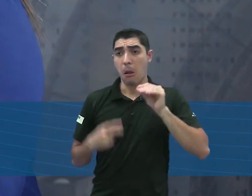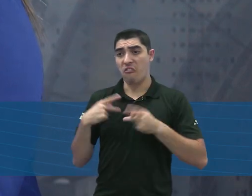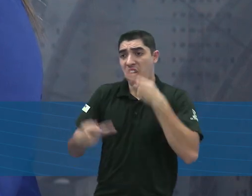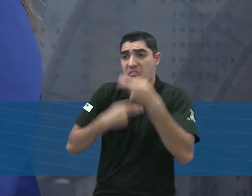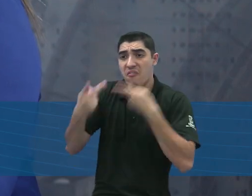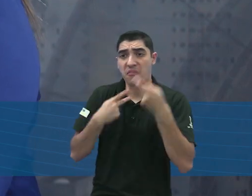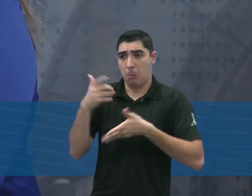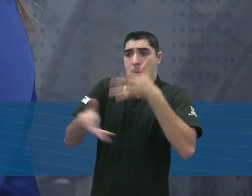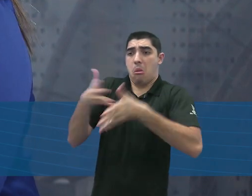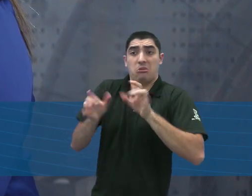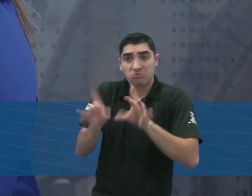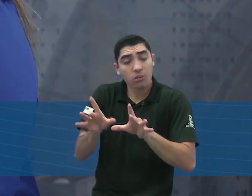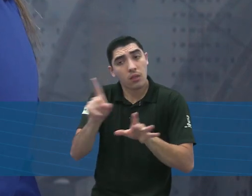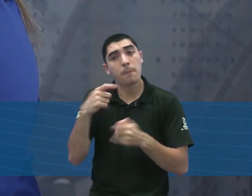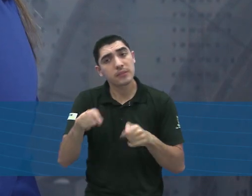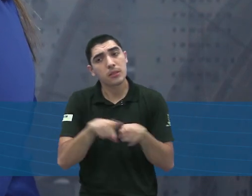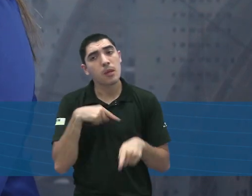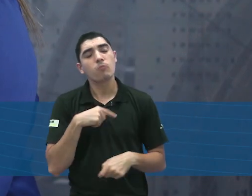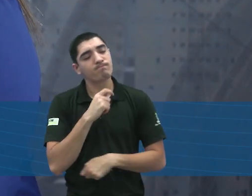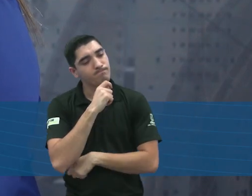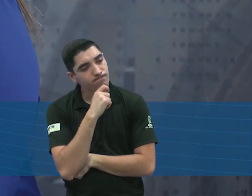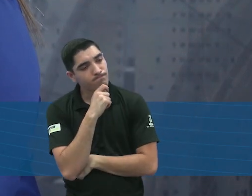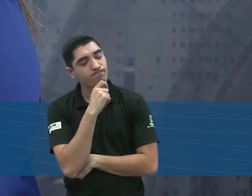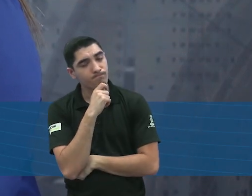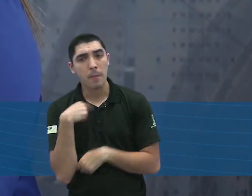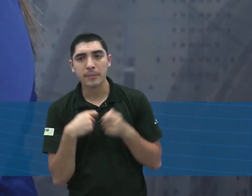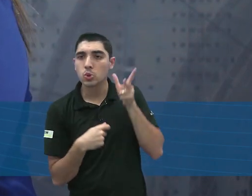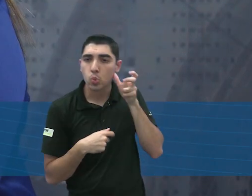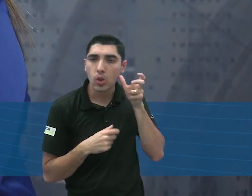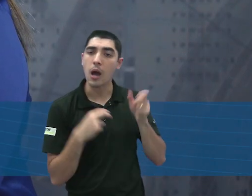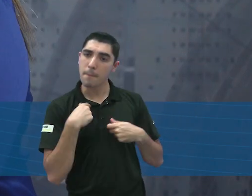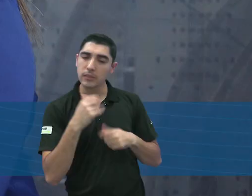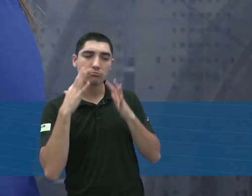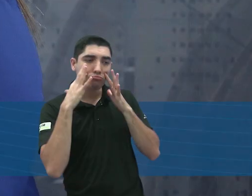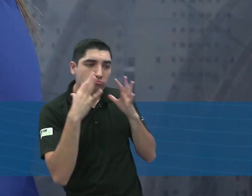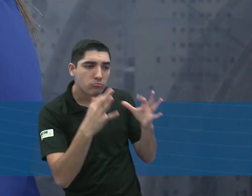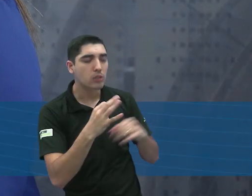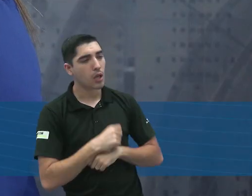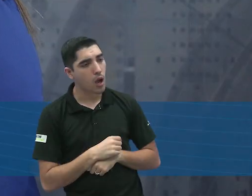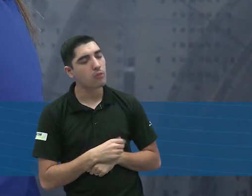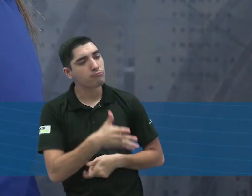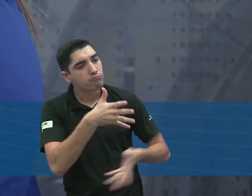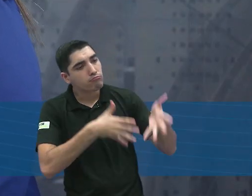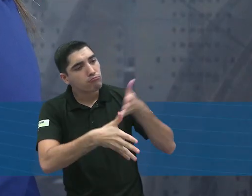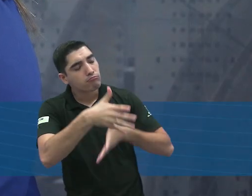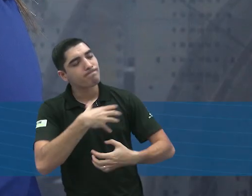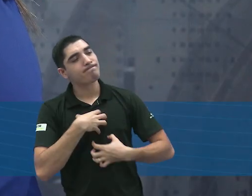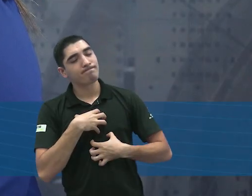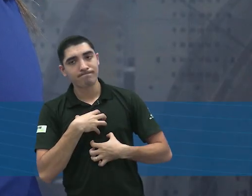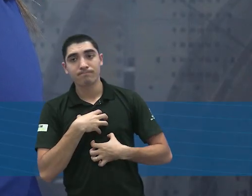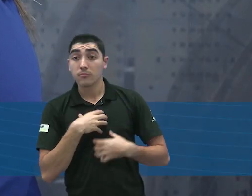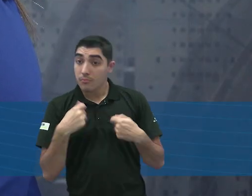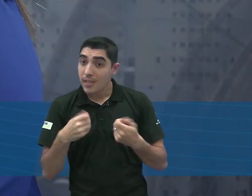também conectado com aquela pessoa que está conversando comigo. Eu estou preocupado em responder e não em escutá-la, né? A gente até brinca um